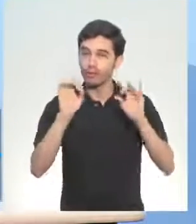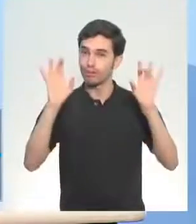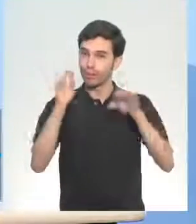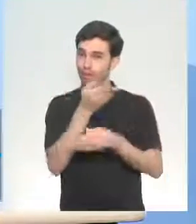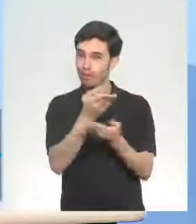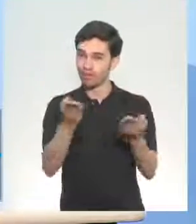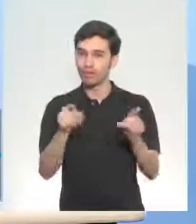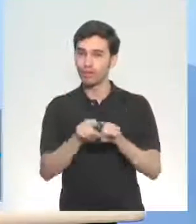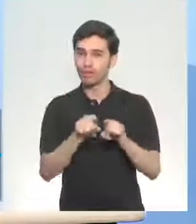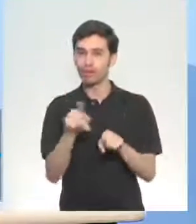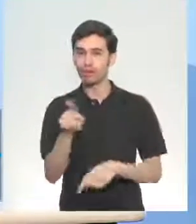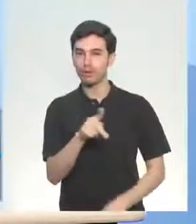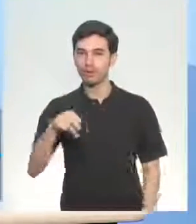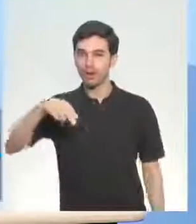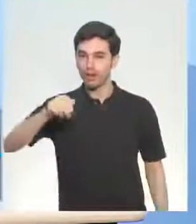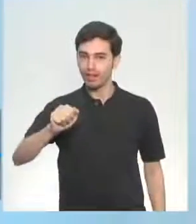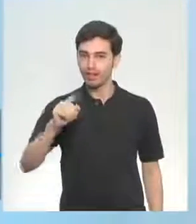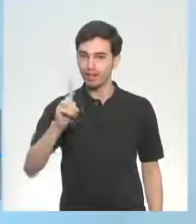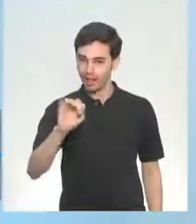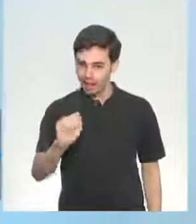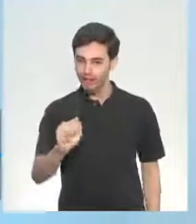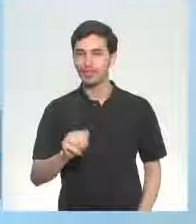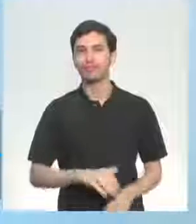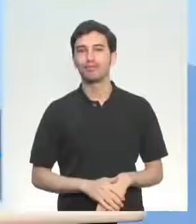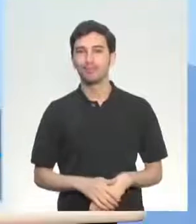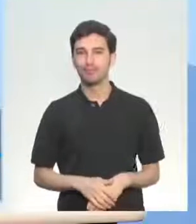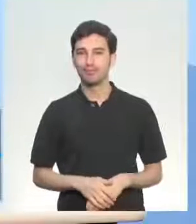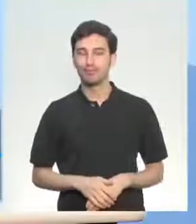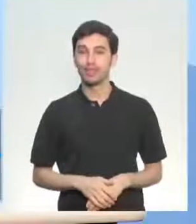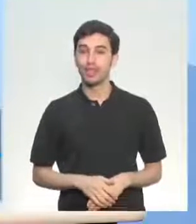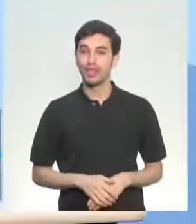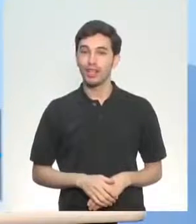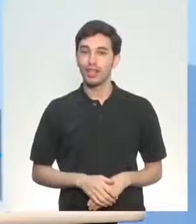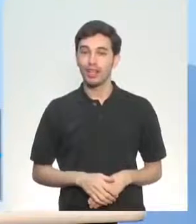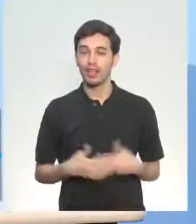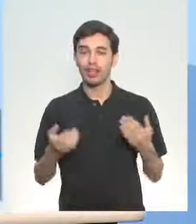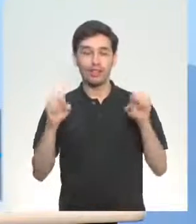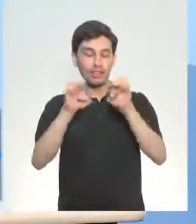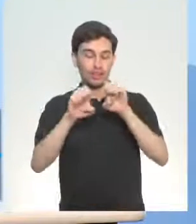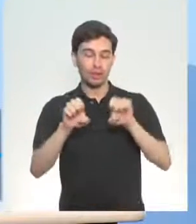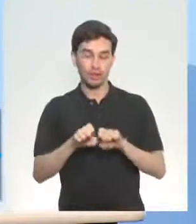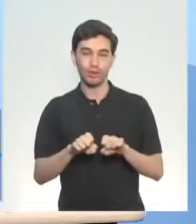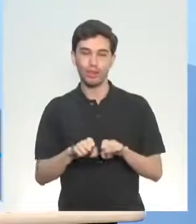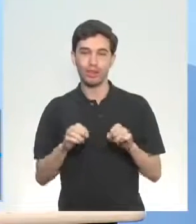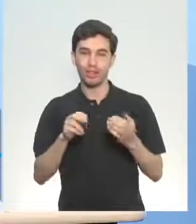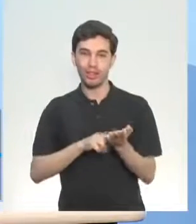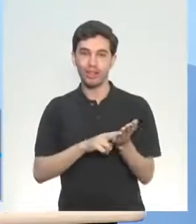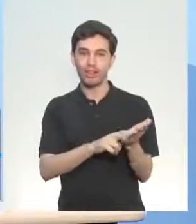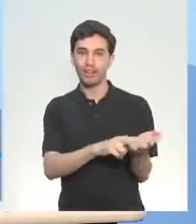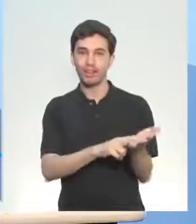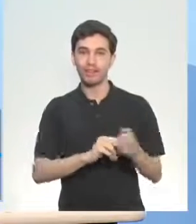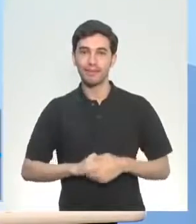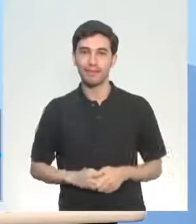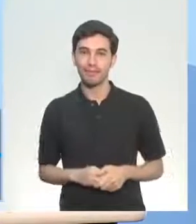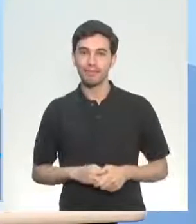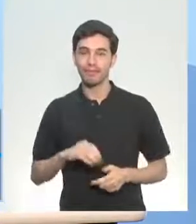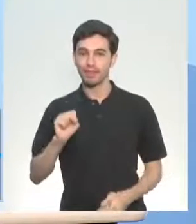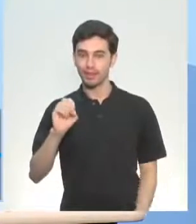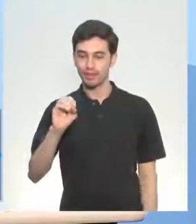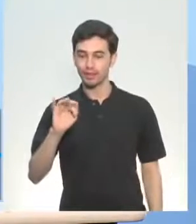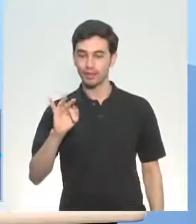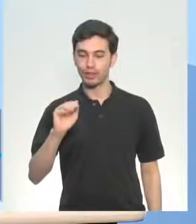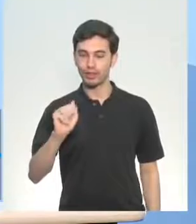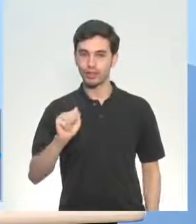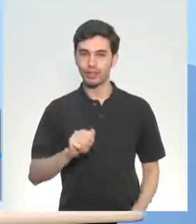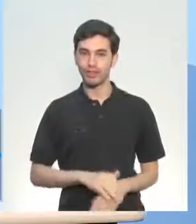para a Pronádia. Certo, Beijão. Elaine? Certinho. Então, vamos lá agora. Estrutura da carta. A Sofia da